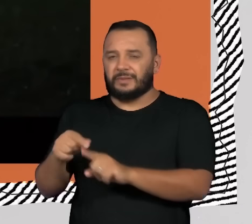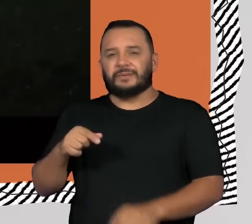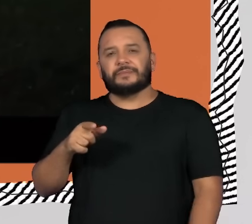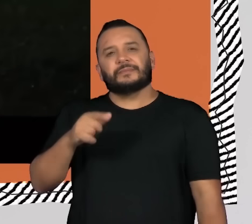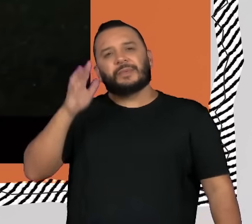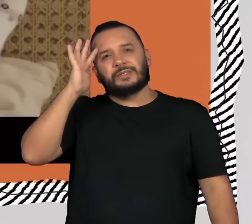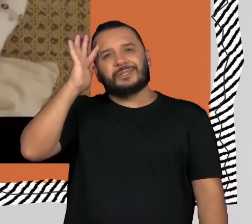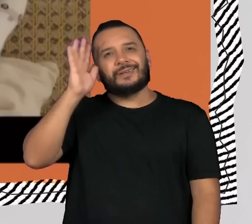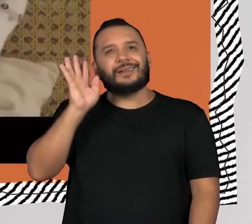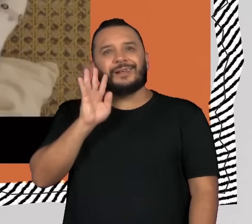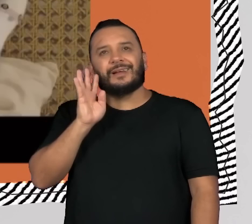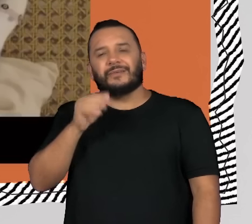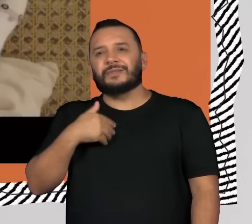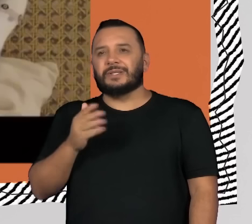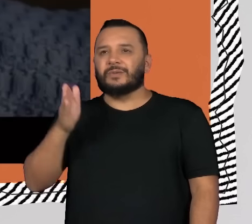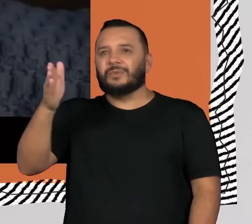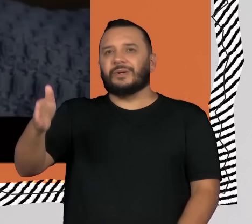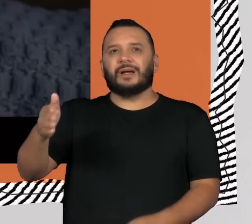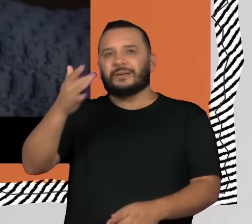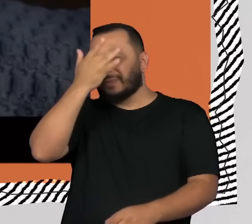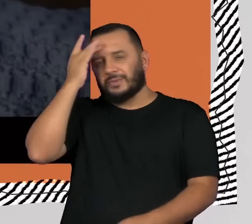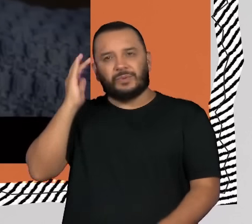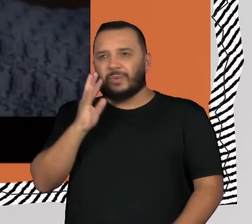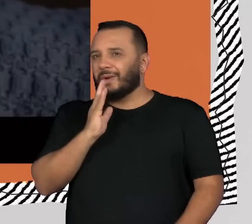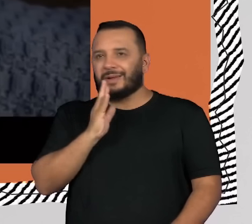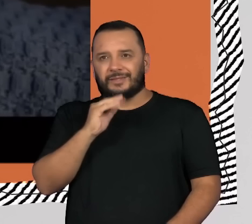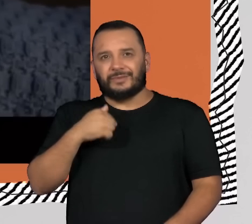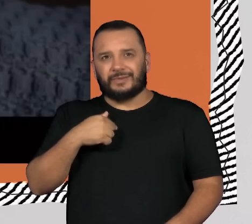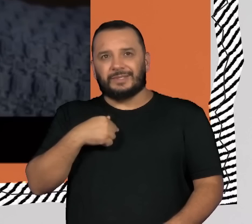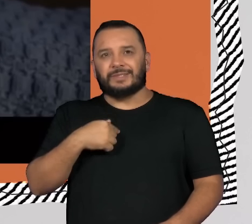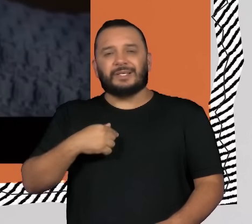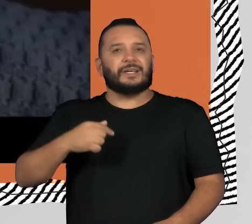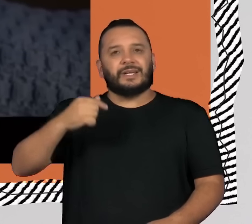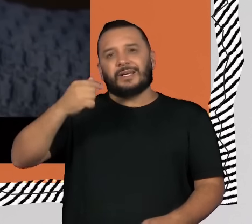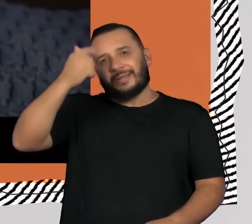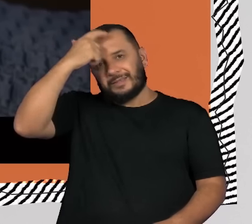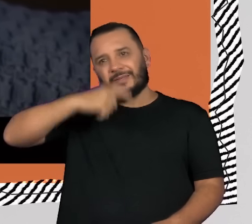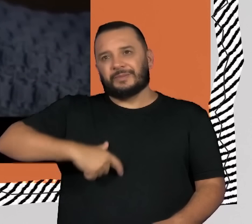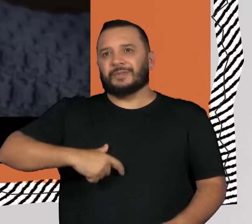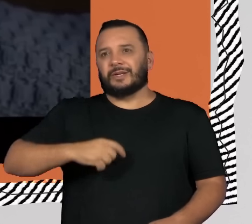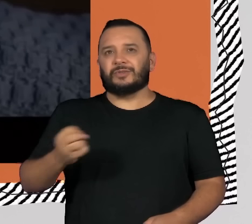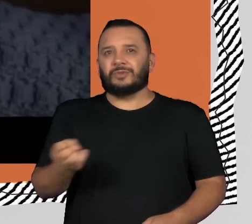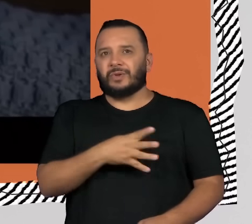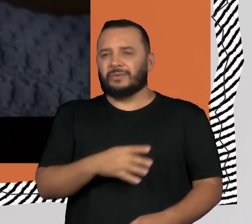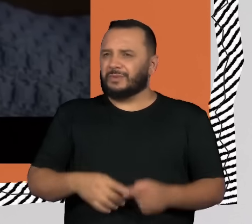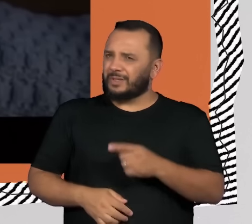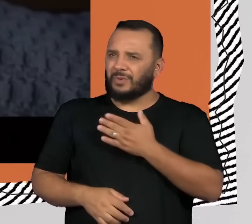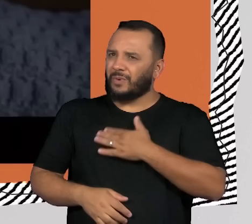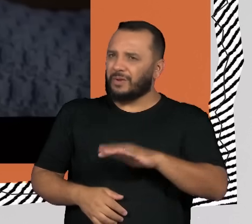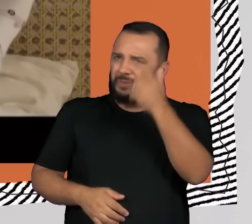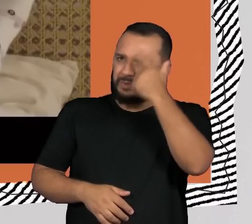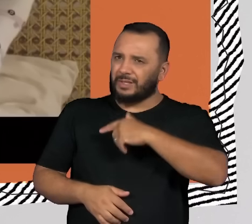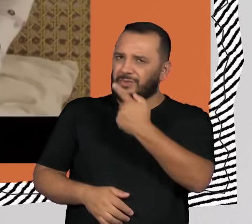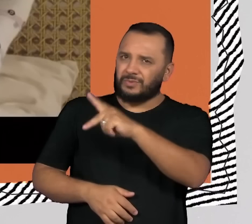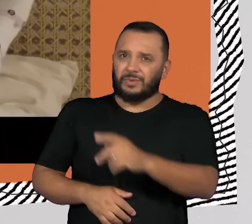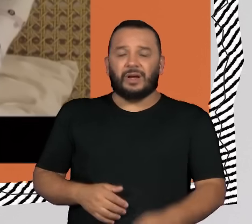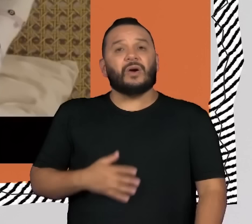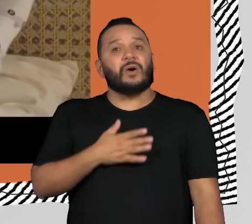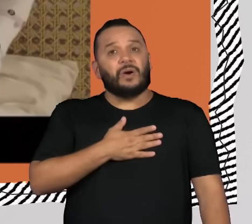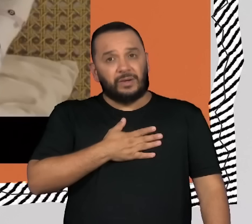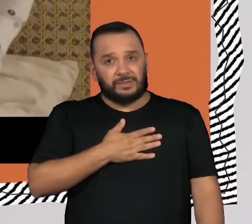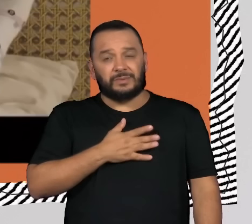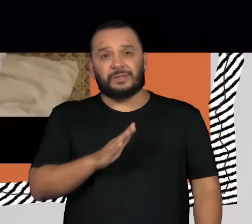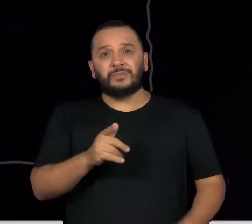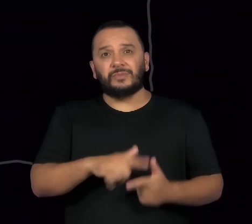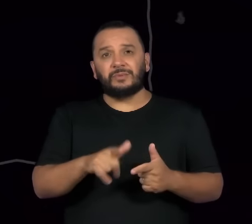legal você poder ir pra um lugar onde ninguém te conhece. Você pode inventar uma personalidade nova, se você quiser. Ué, você não gosta da sua personalidade? Gosto, mas